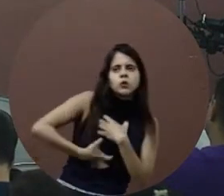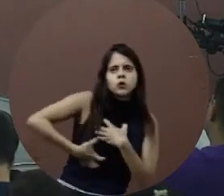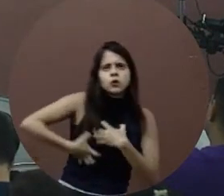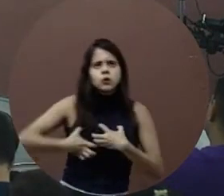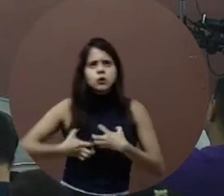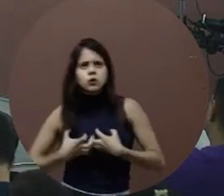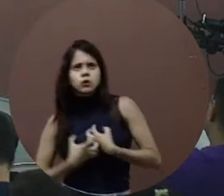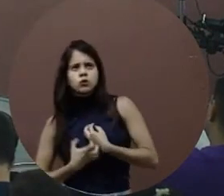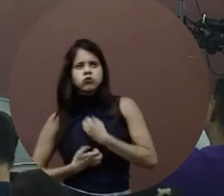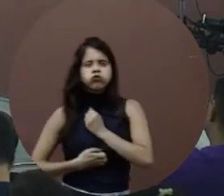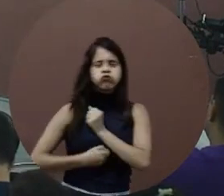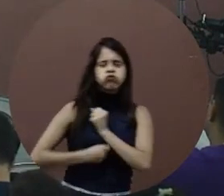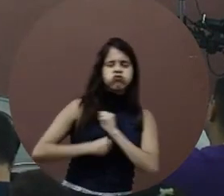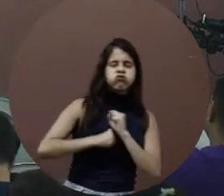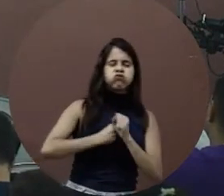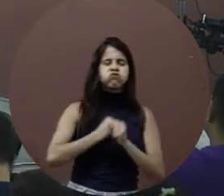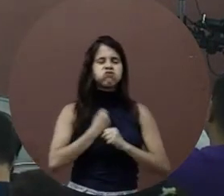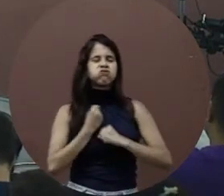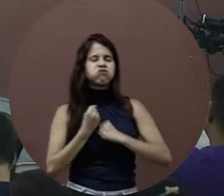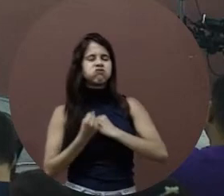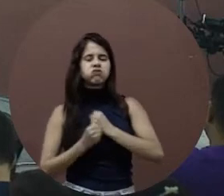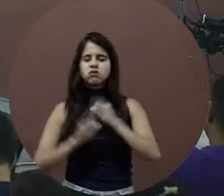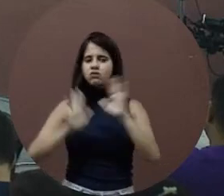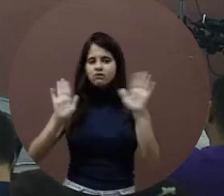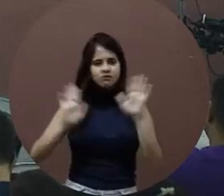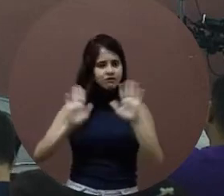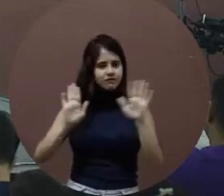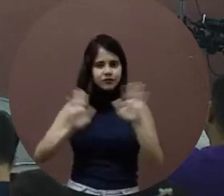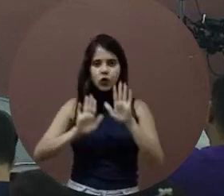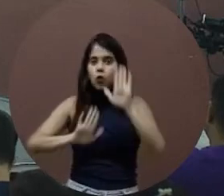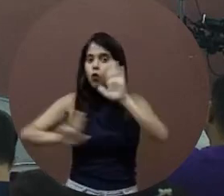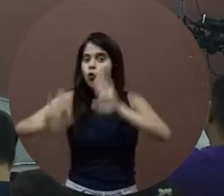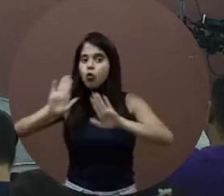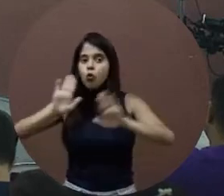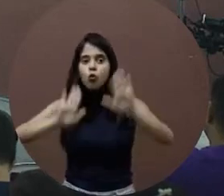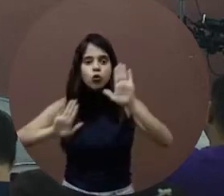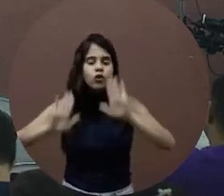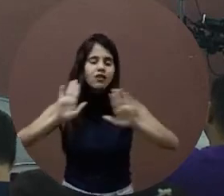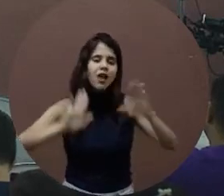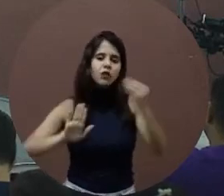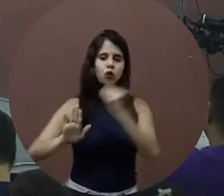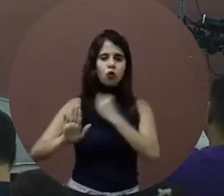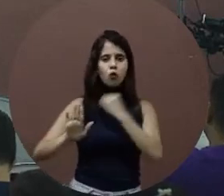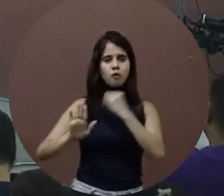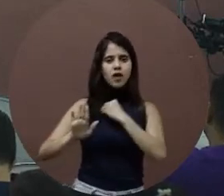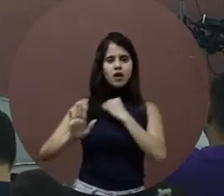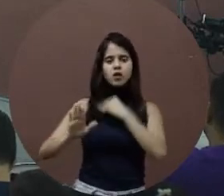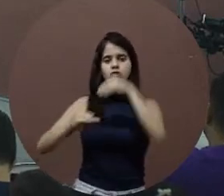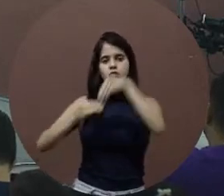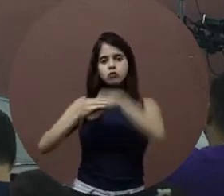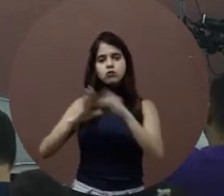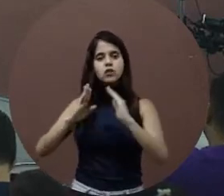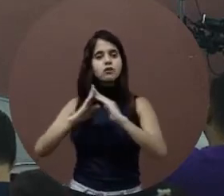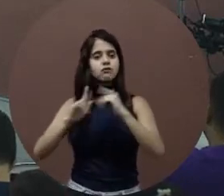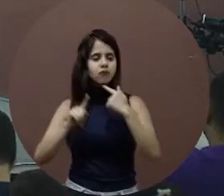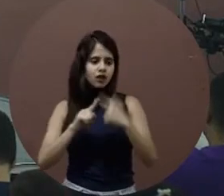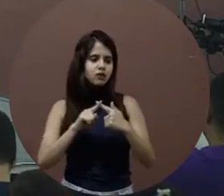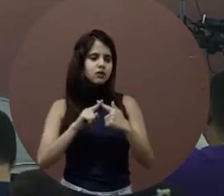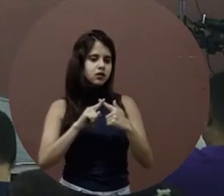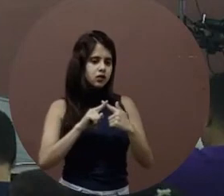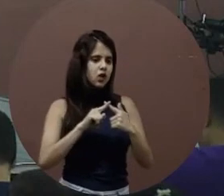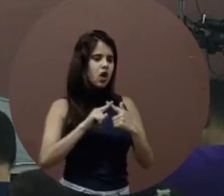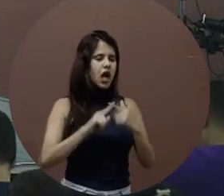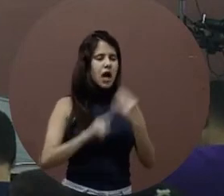sejam contaminados. Ou seja, cuidado com o pecado no meio de vocês. O pecado não